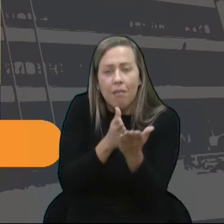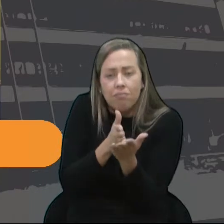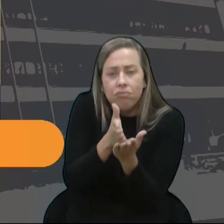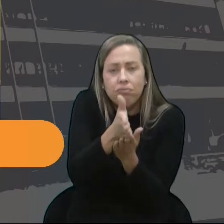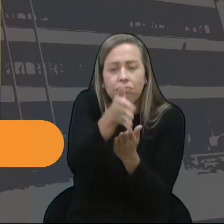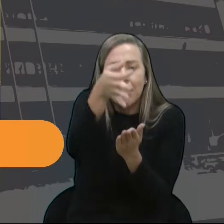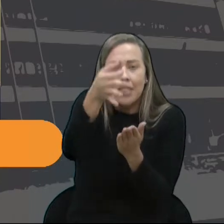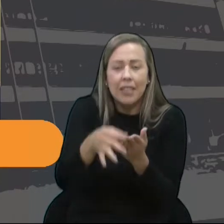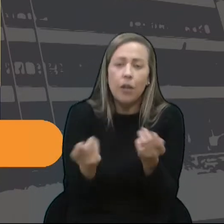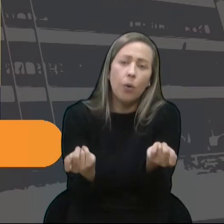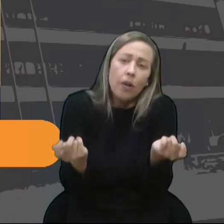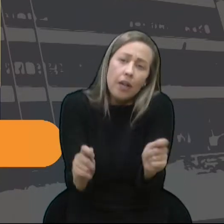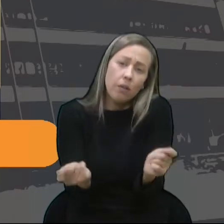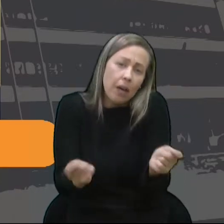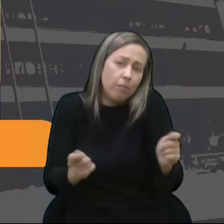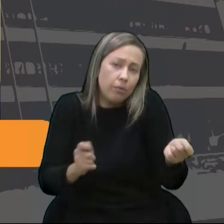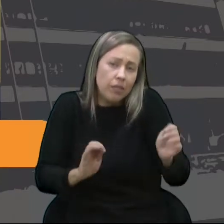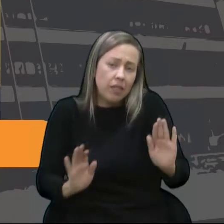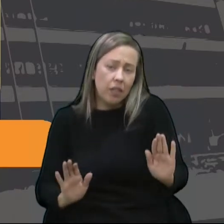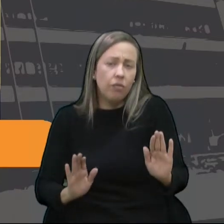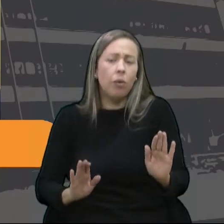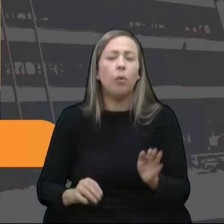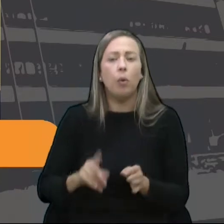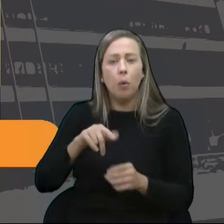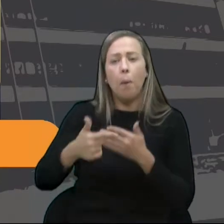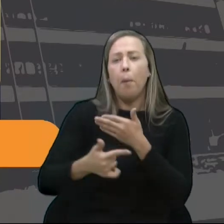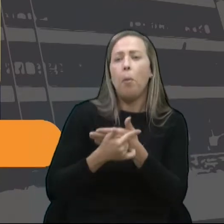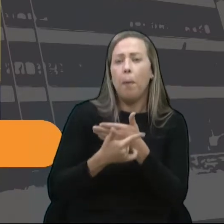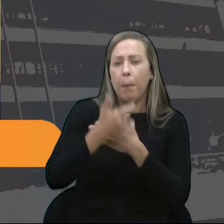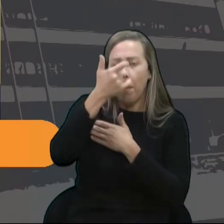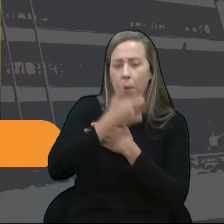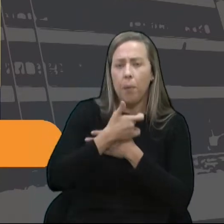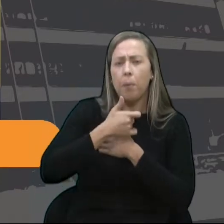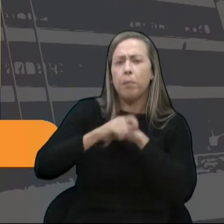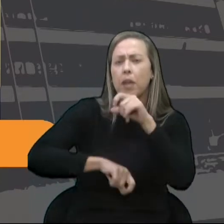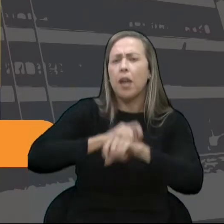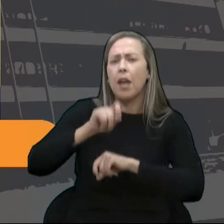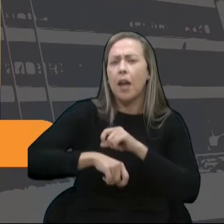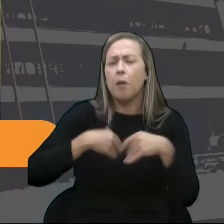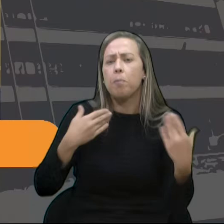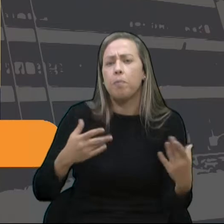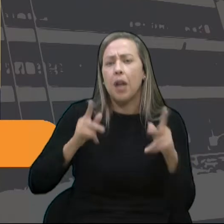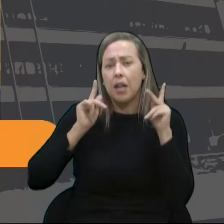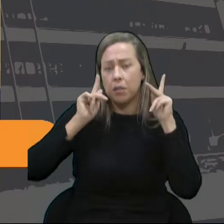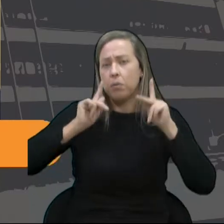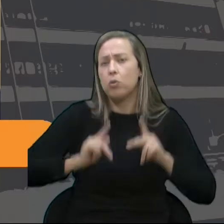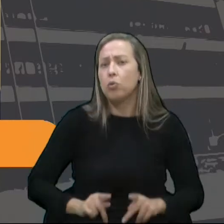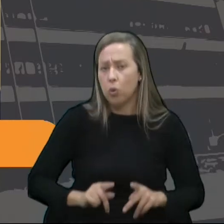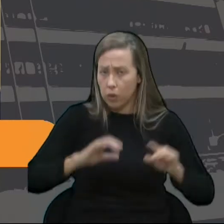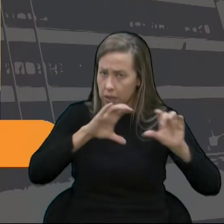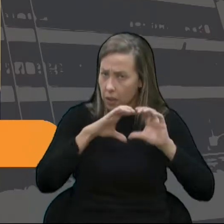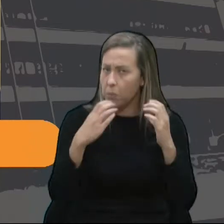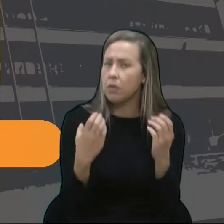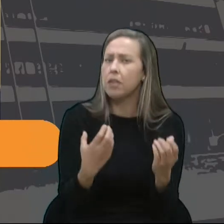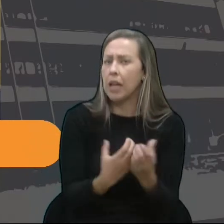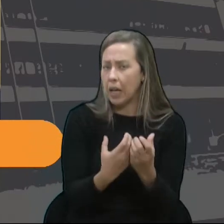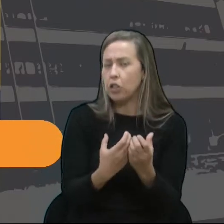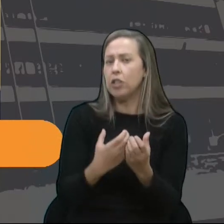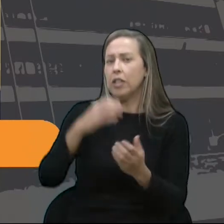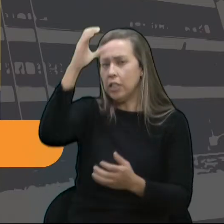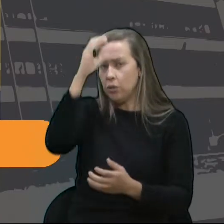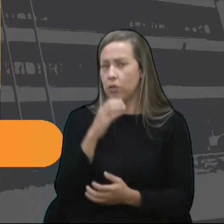na medida da razoabilidade, o seu papel, que é justamente fazer com que as pessoas, com que a comunidade, com que os cidadãos